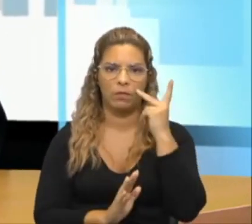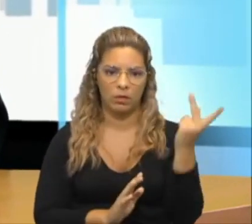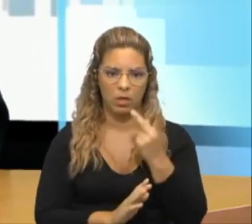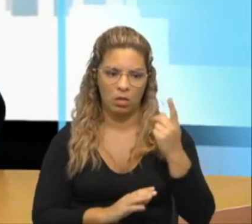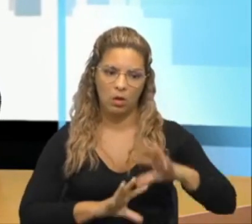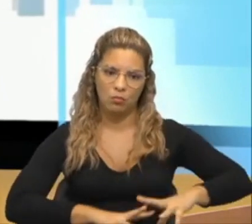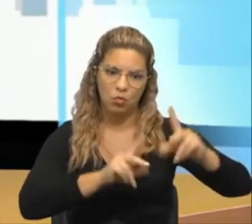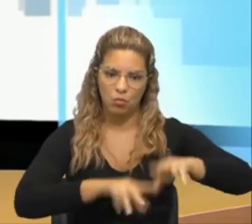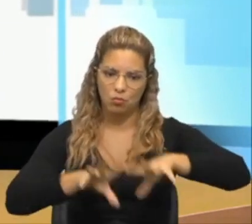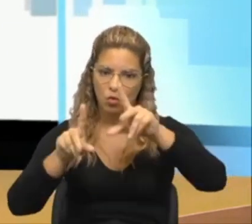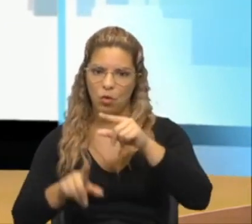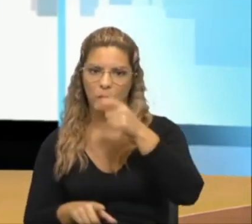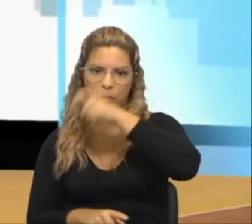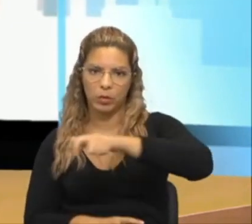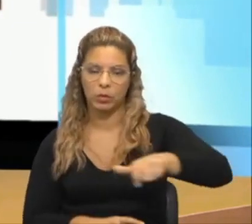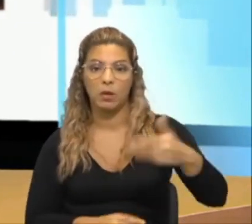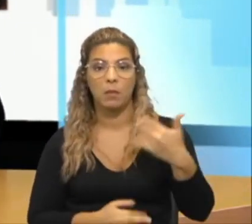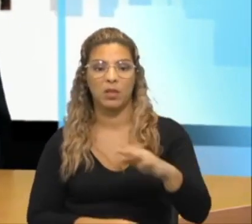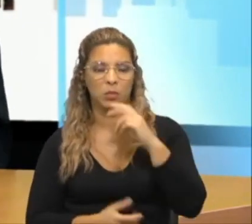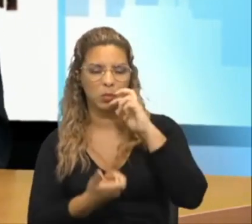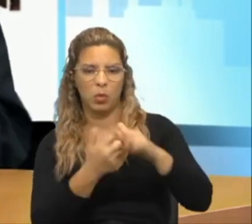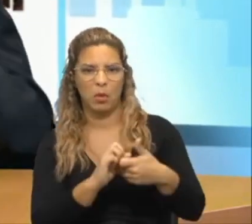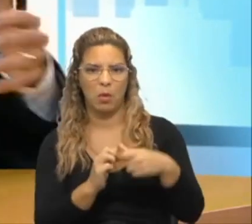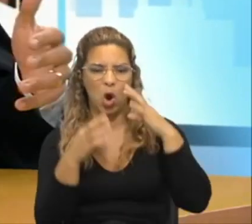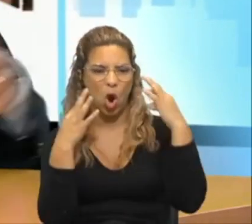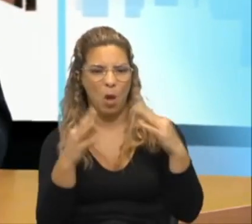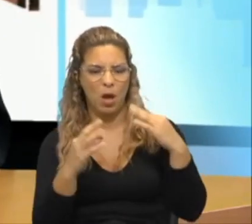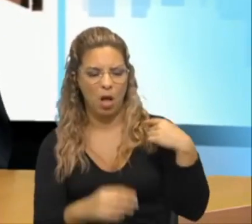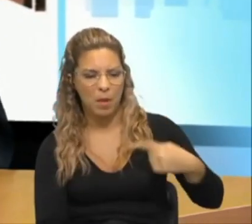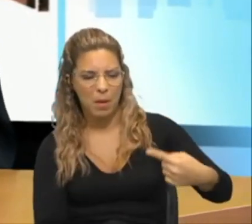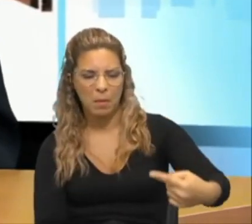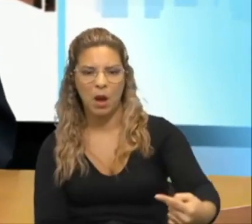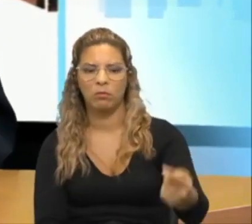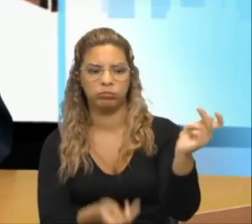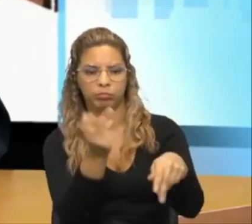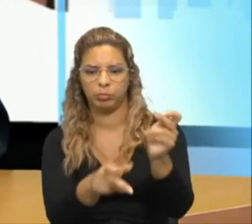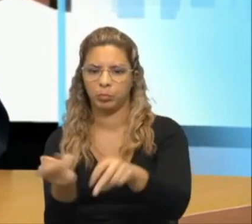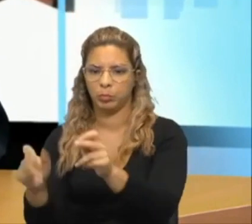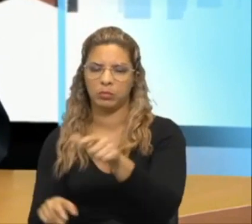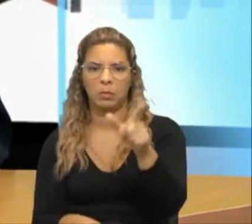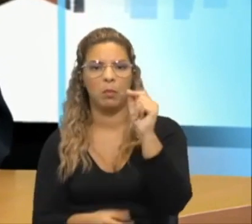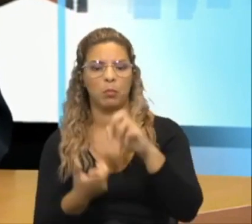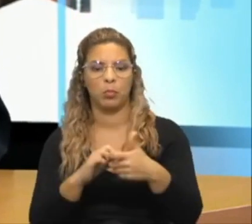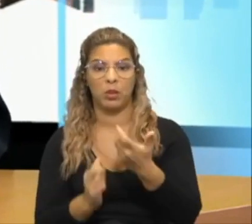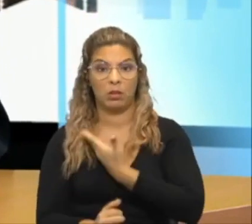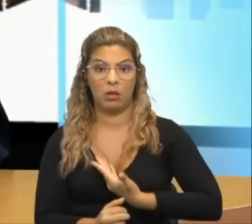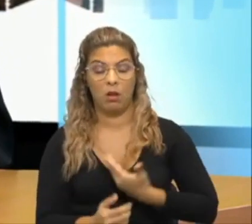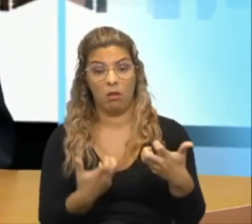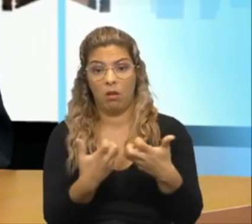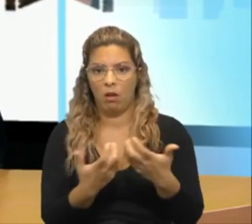muitíssimo, mas para estes problemas que são comuns, para estes problemas que nos atravessam a todos e para estes problemas que são muito antigos, como é o problema da